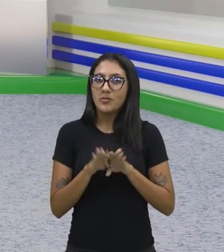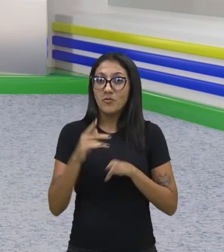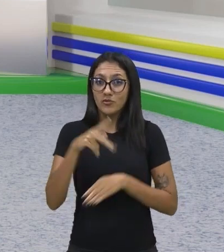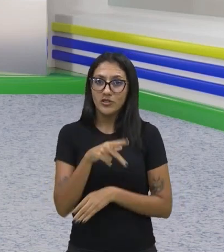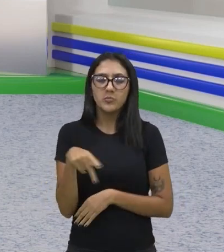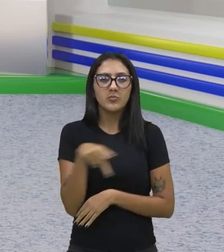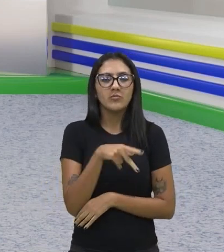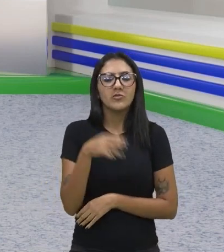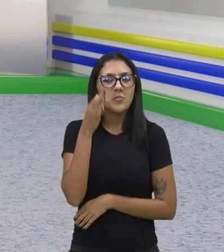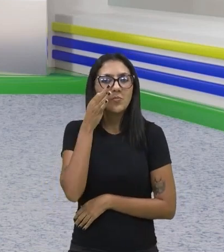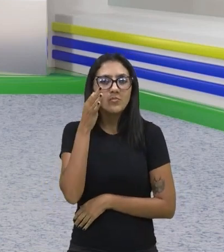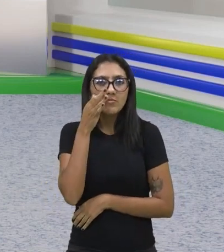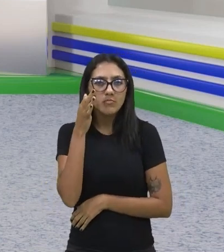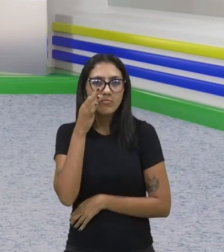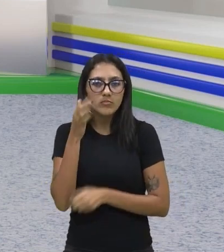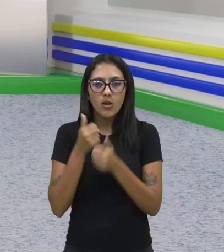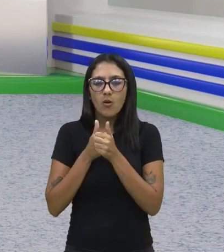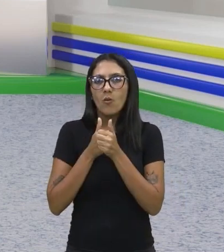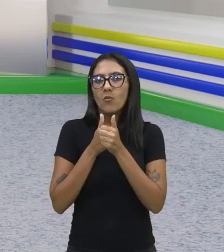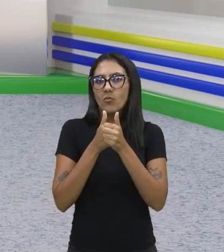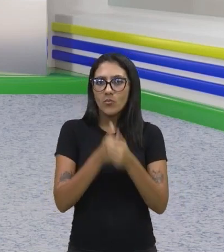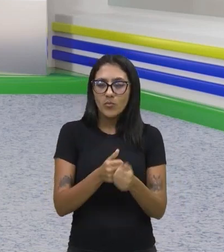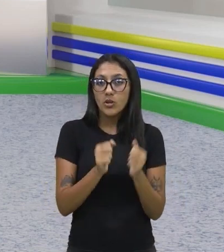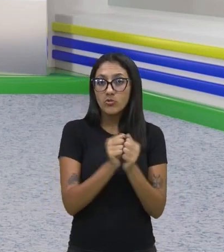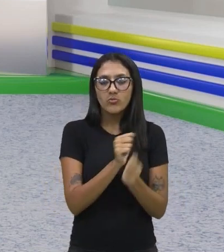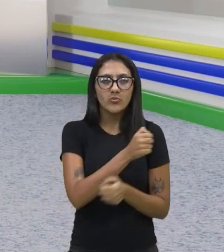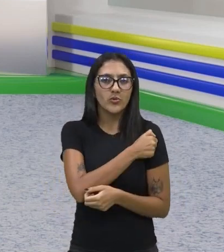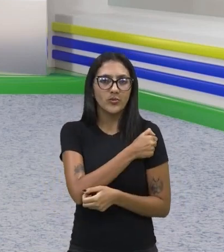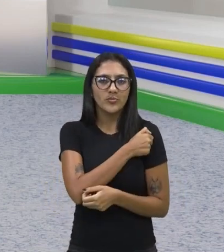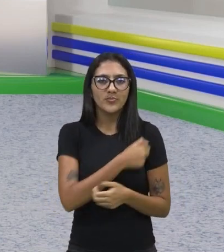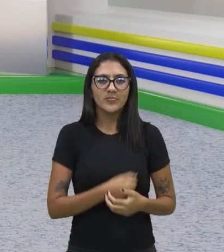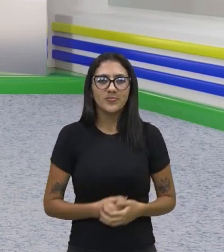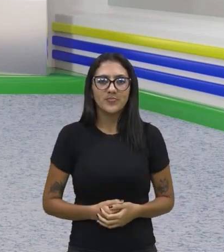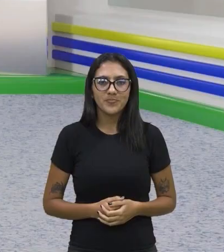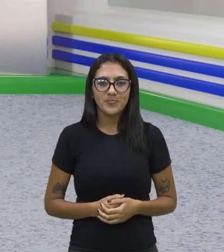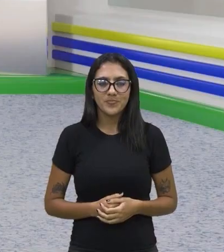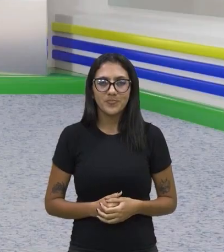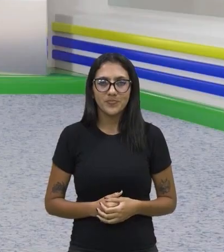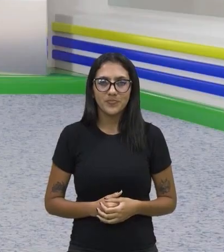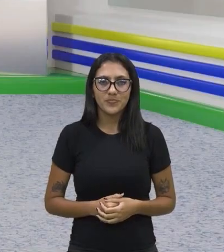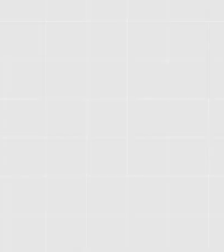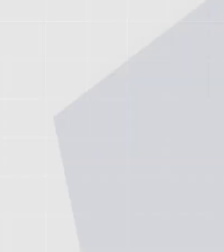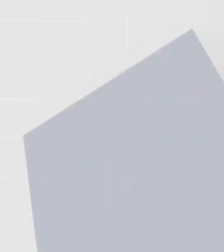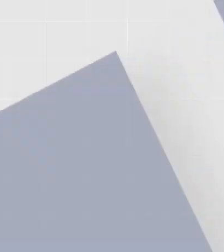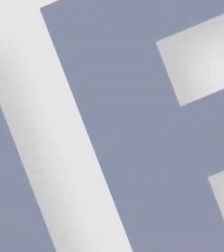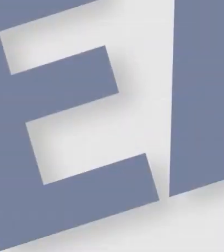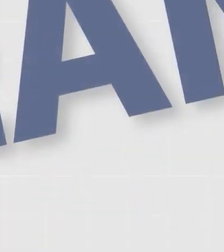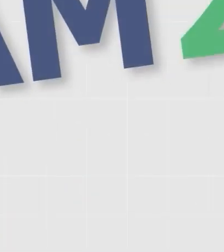também espera que o professor presencial tenha de acompanhamento com os nossos estudantes.